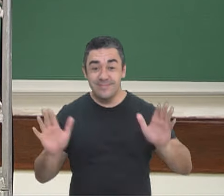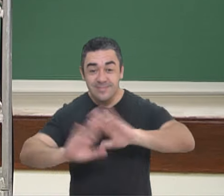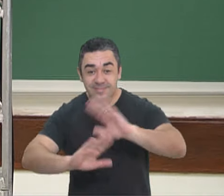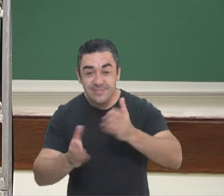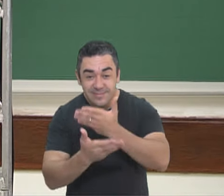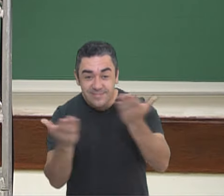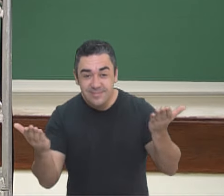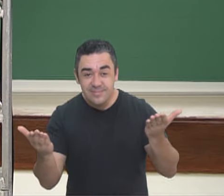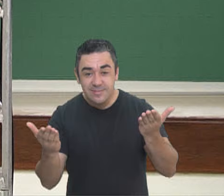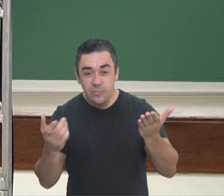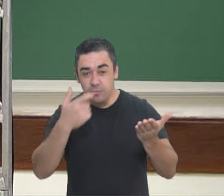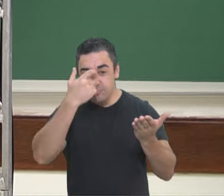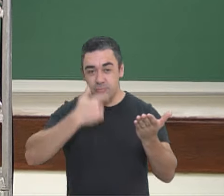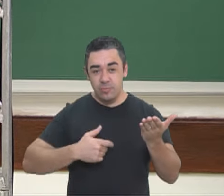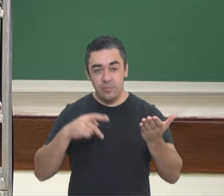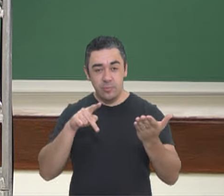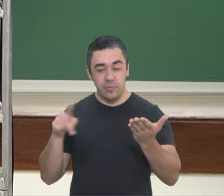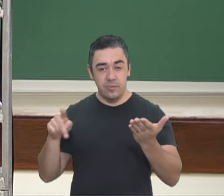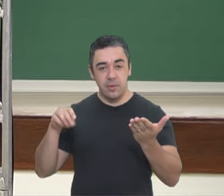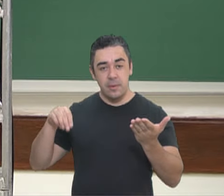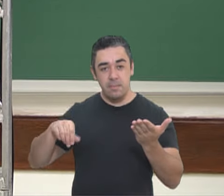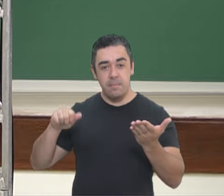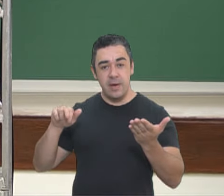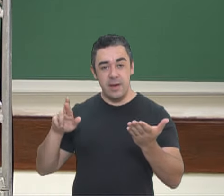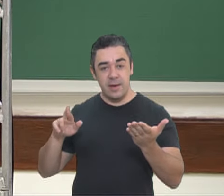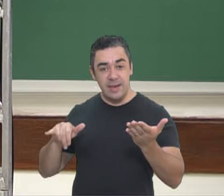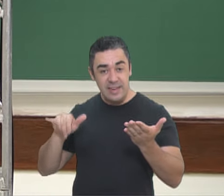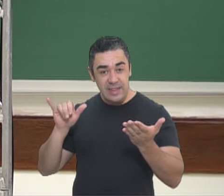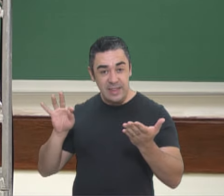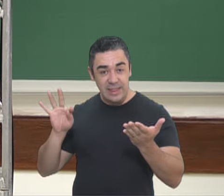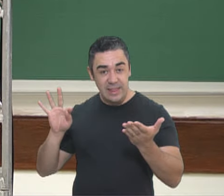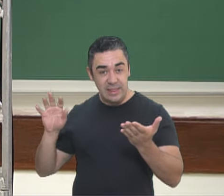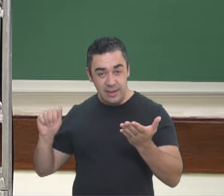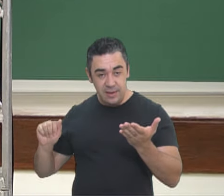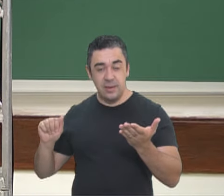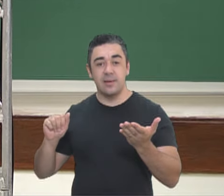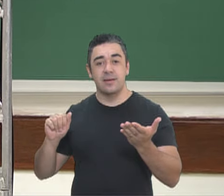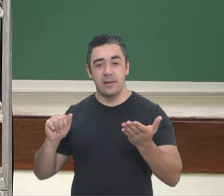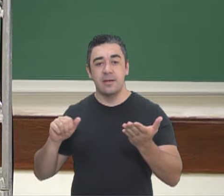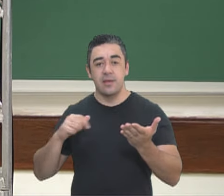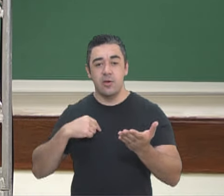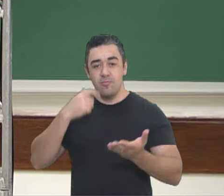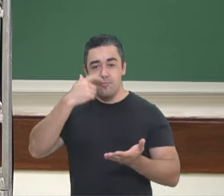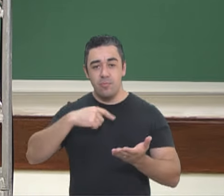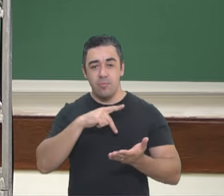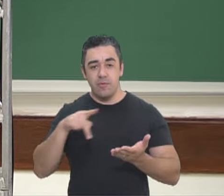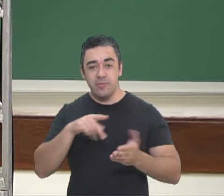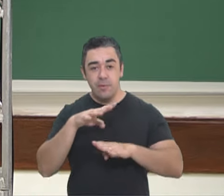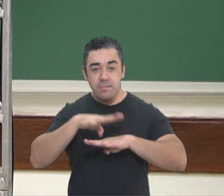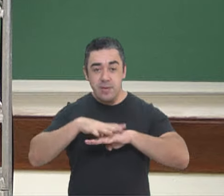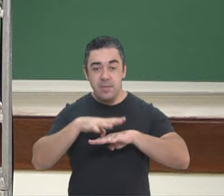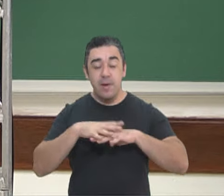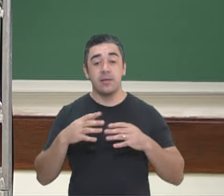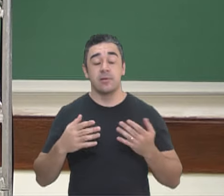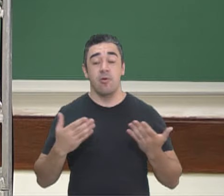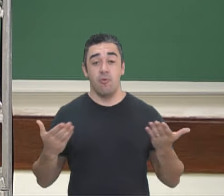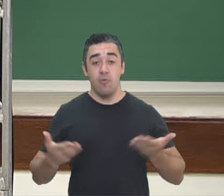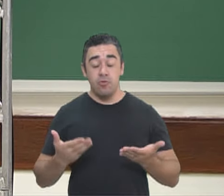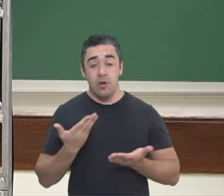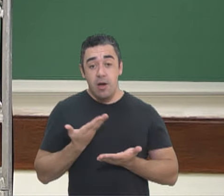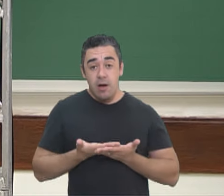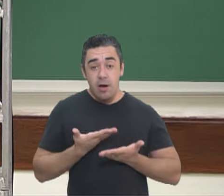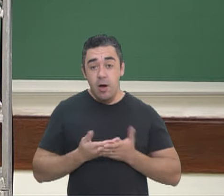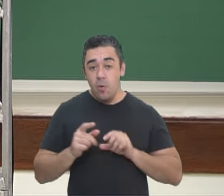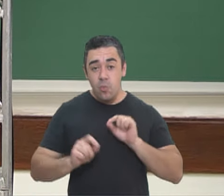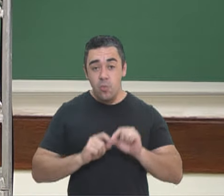Olá pessoal, sou a professora Marita da Rede Estadual, sou professora de matemática e hoje a nossa aula vai ser